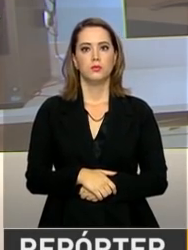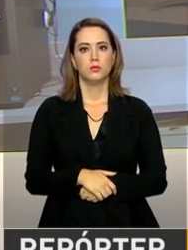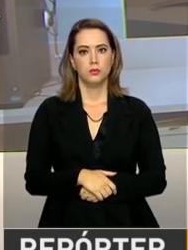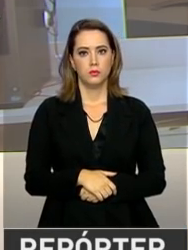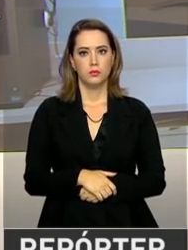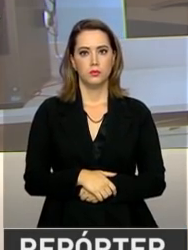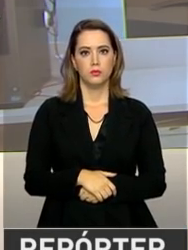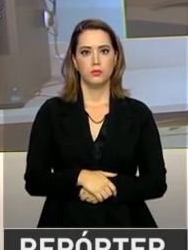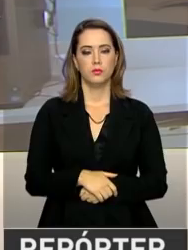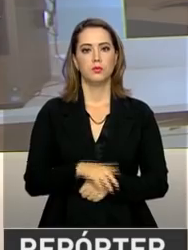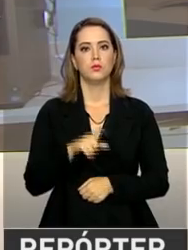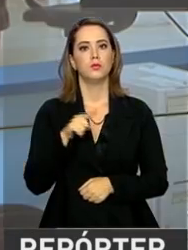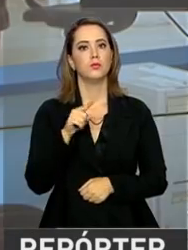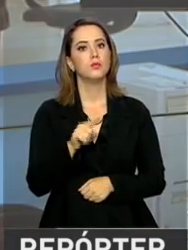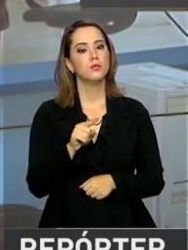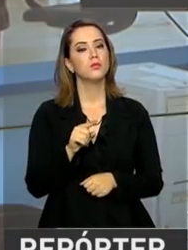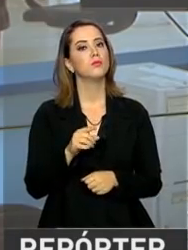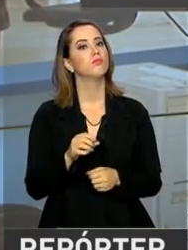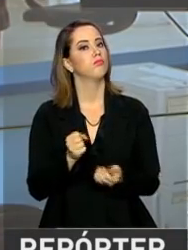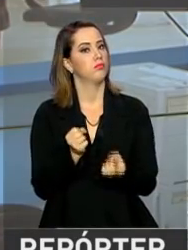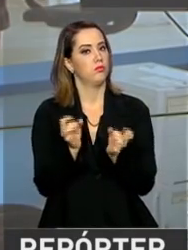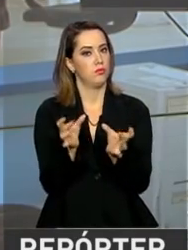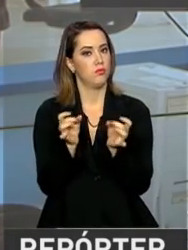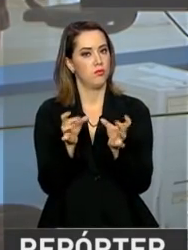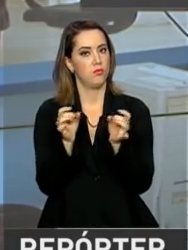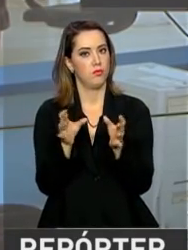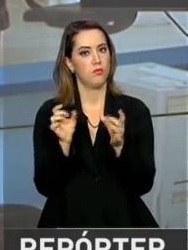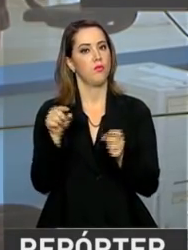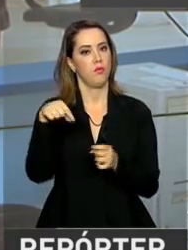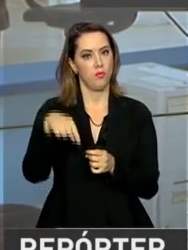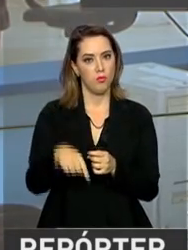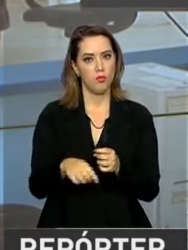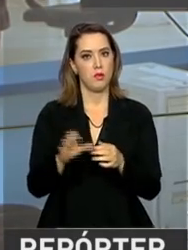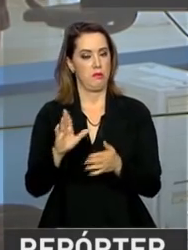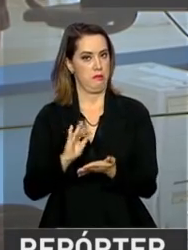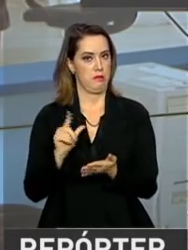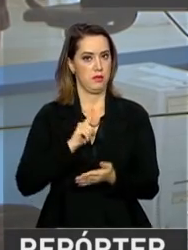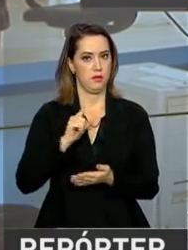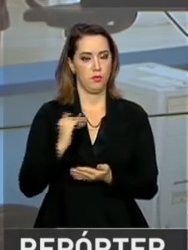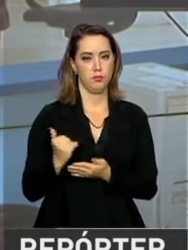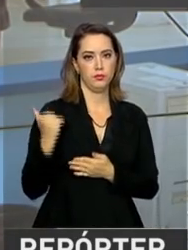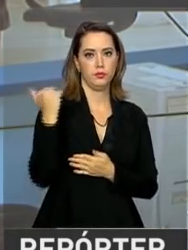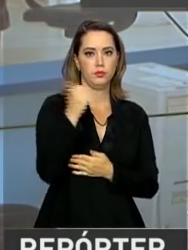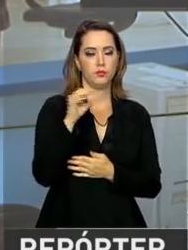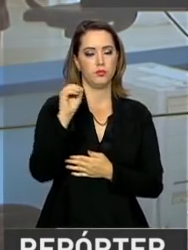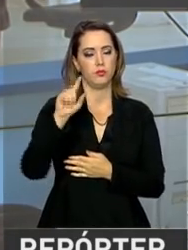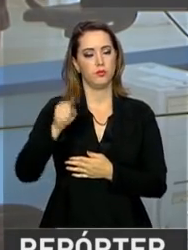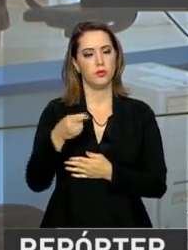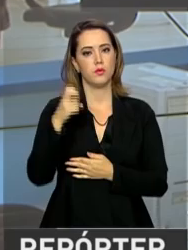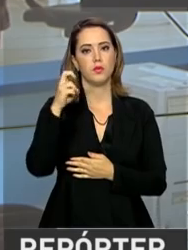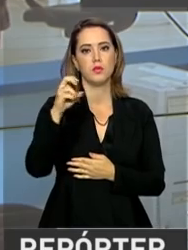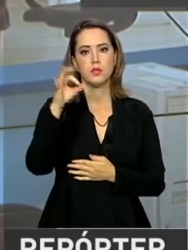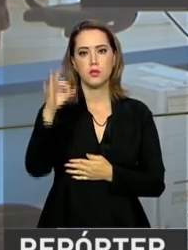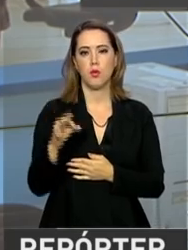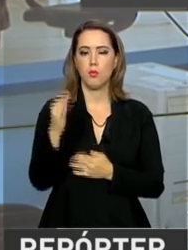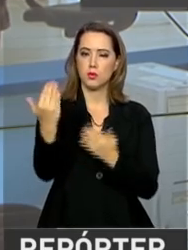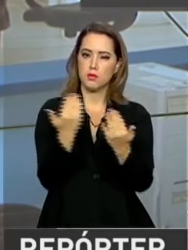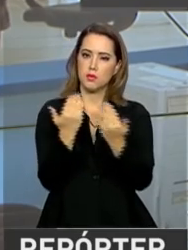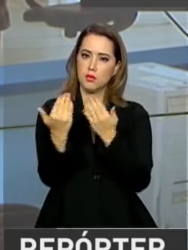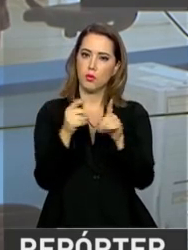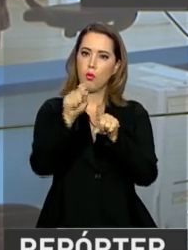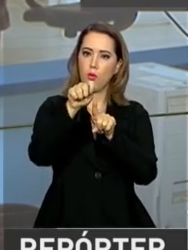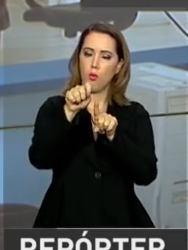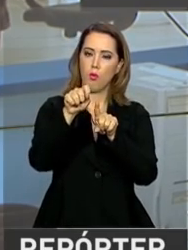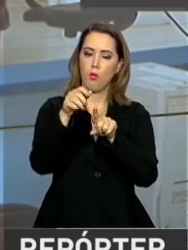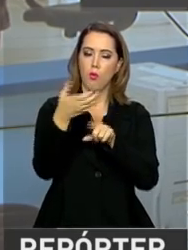cc.mec.gov.br/painelobras tudo junto. As vendas do comércio varegista tiveram alta de 0,5% em abril na comparação com o mês